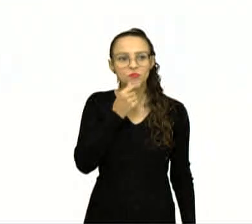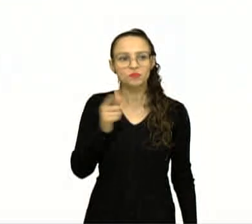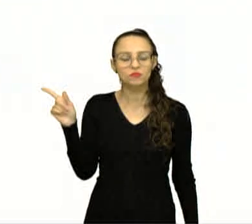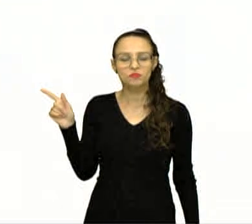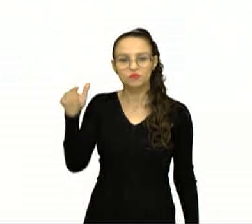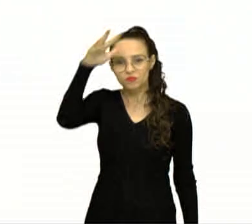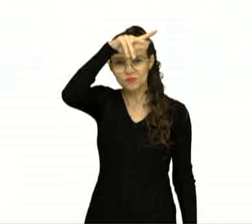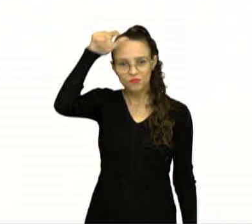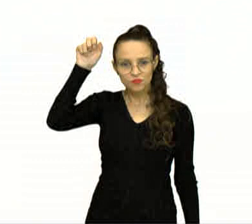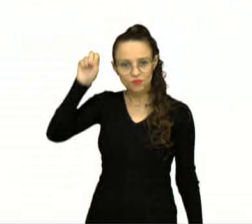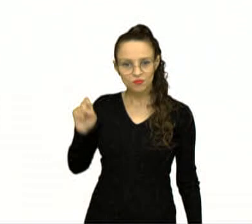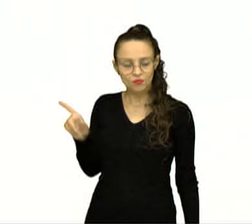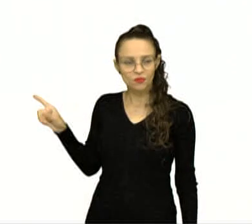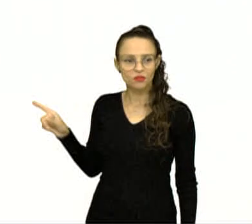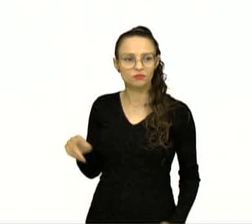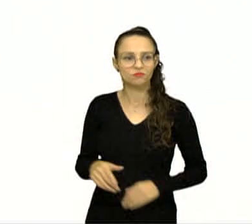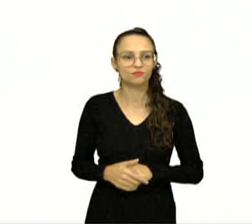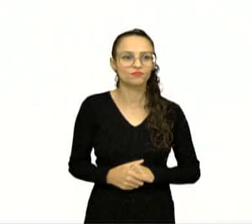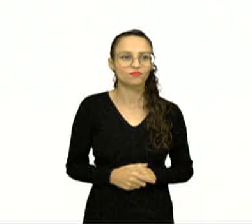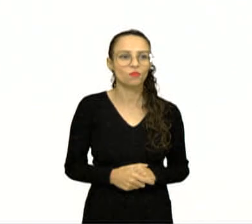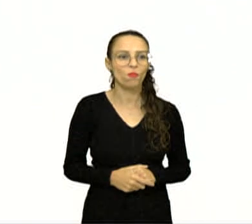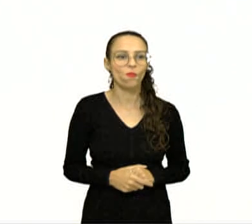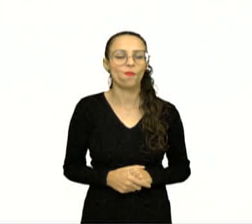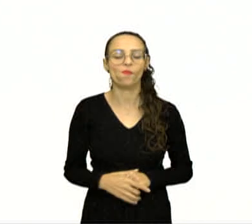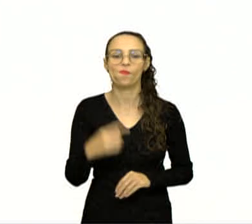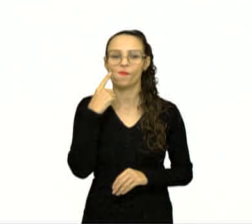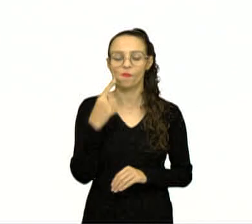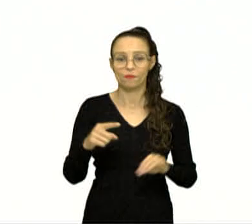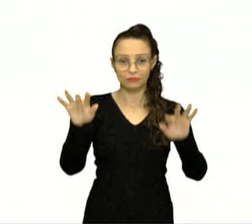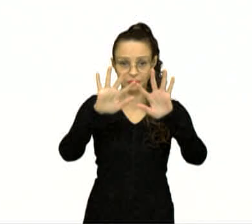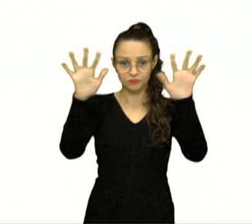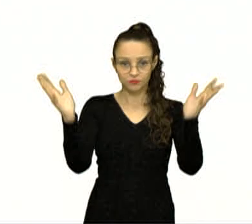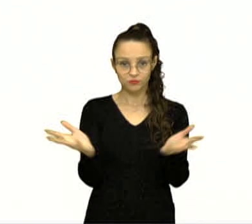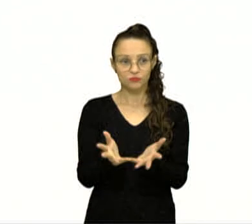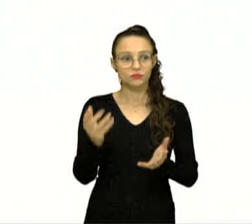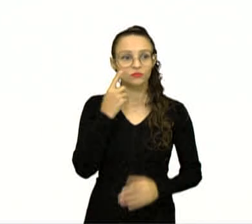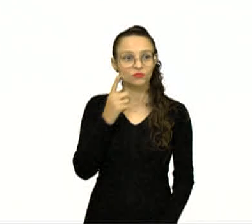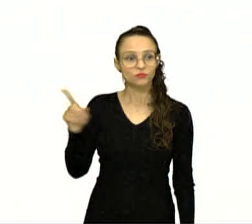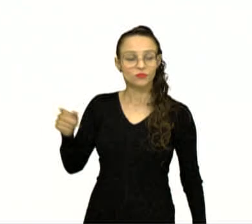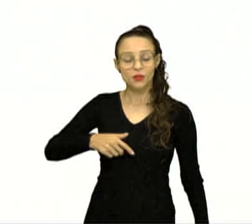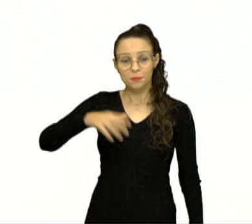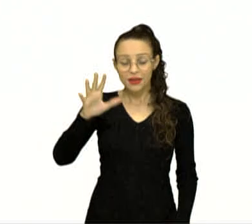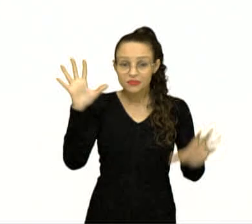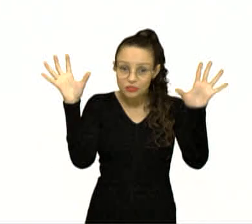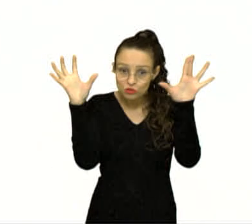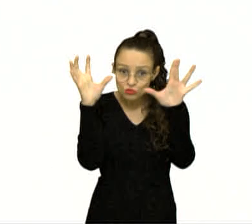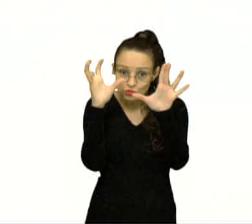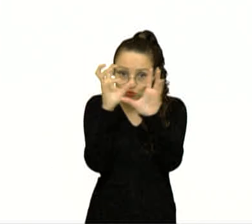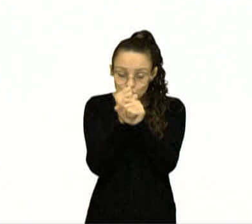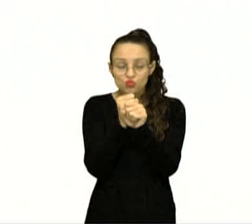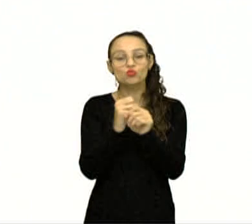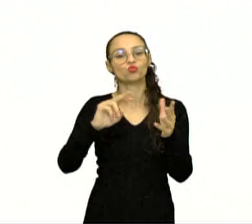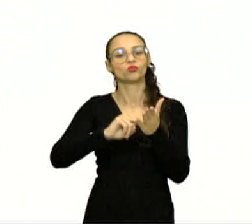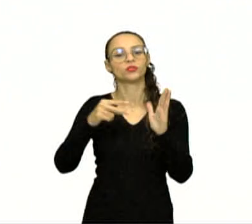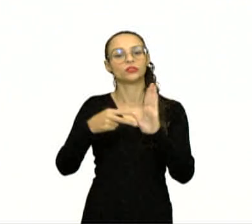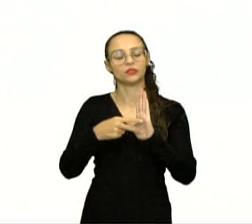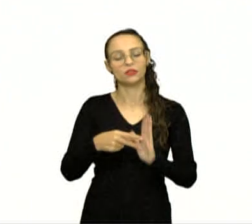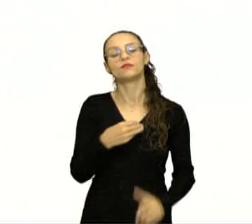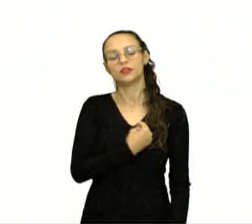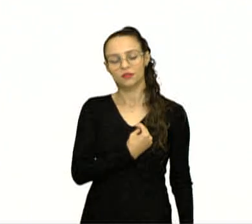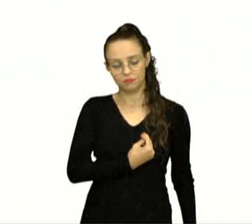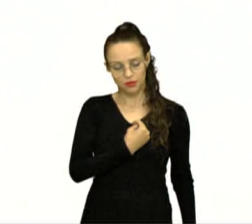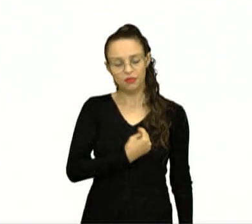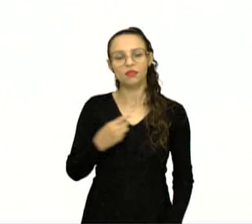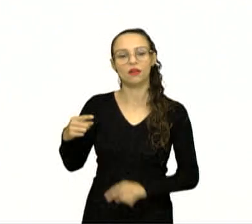Grosso, Brasil. Olha lá, observe o mapa ao lado, quanto mais escuro for a cor, demonstra a presença